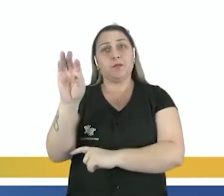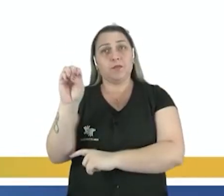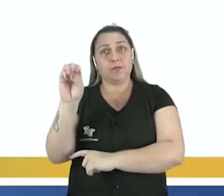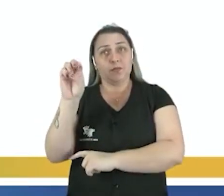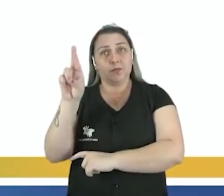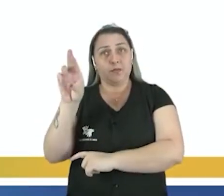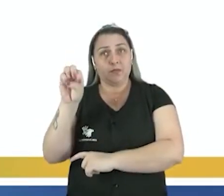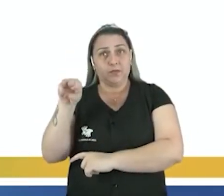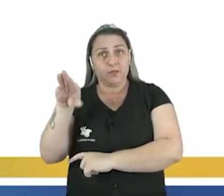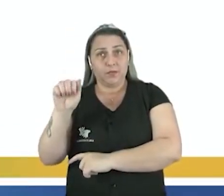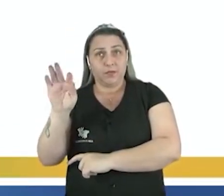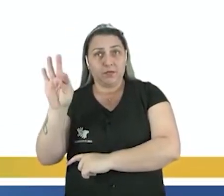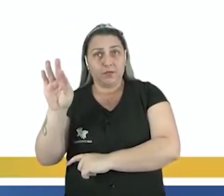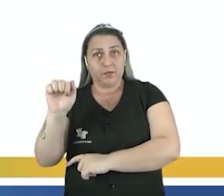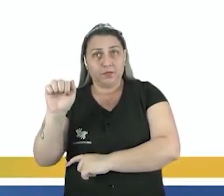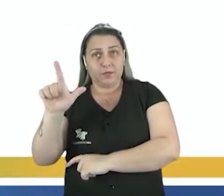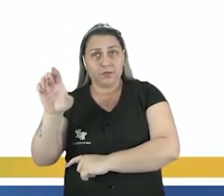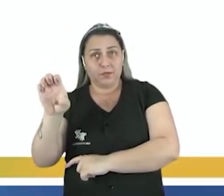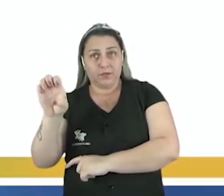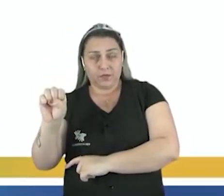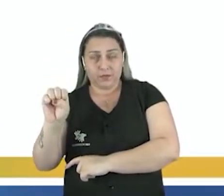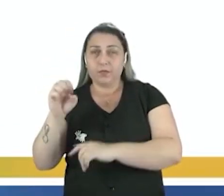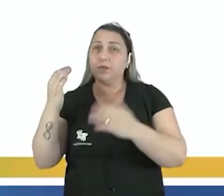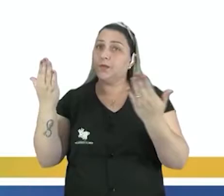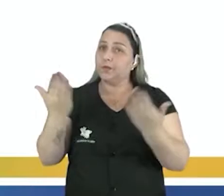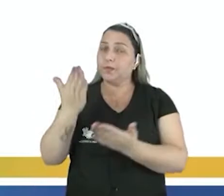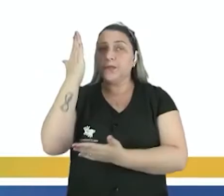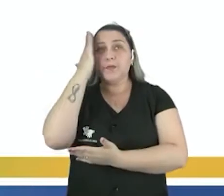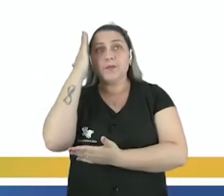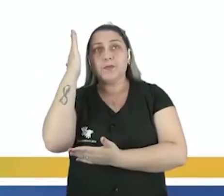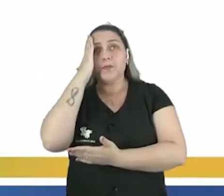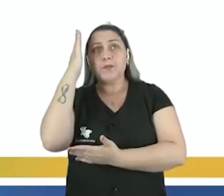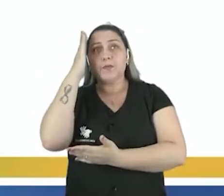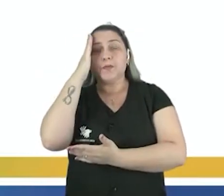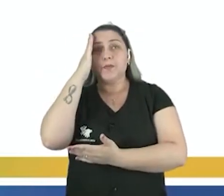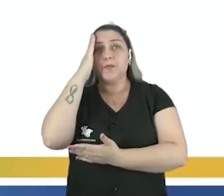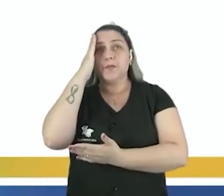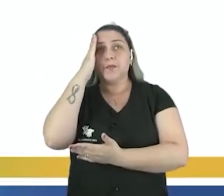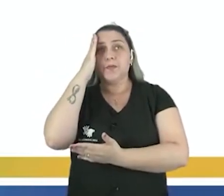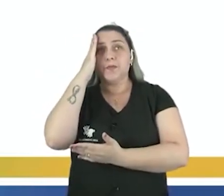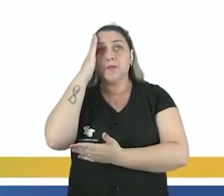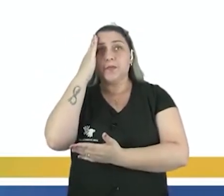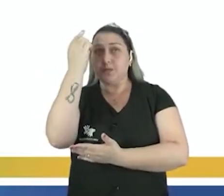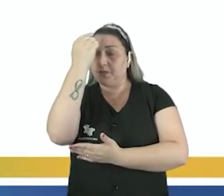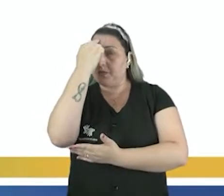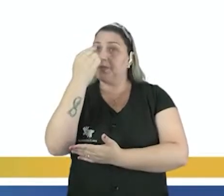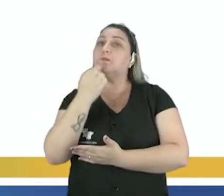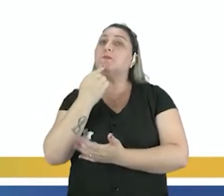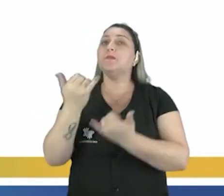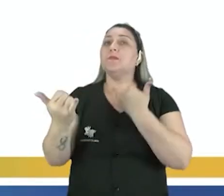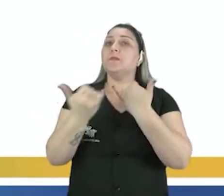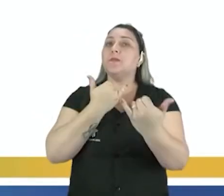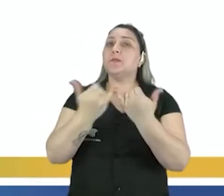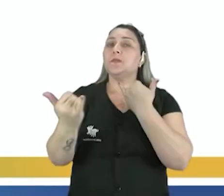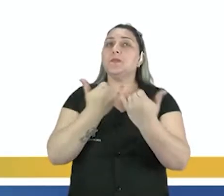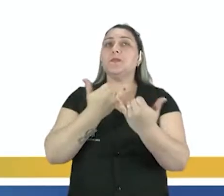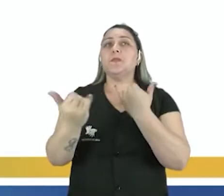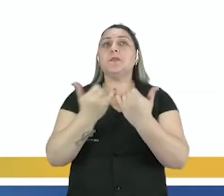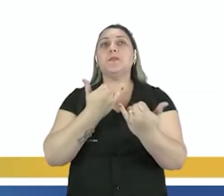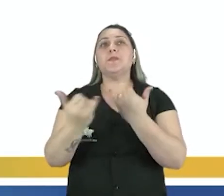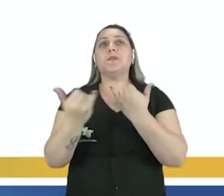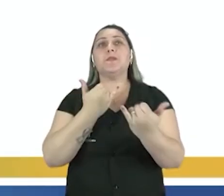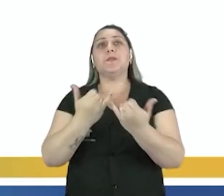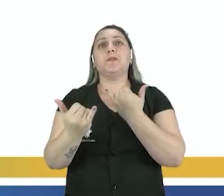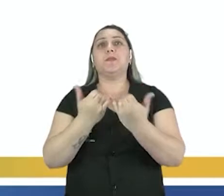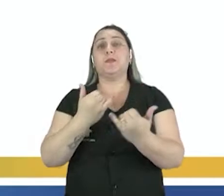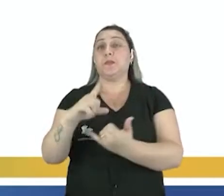Tales, certo? Então vamos entender o que são figuras semelhantes, a ideia de semelhança, né? Figuras semelhantes